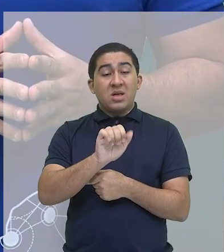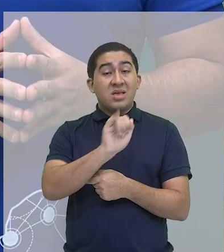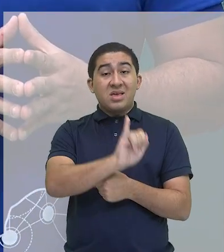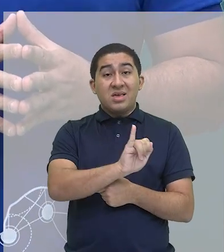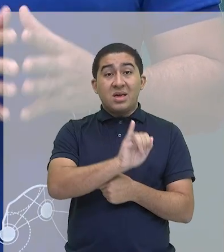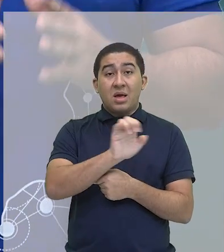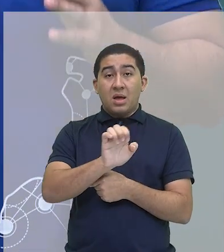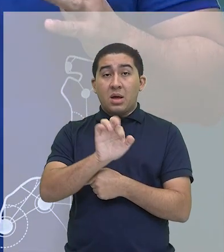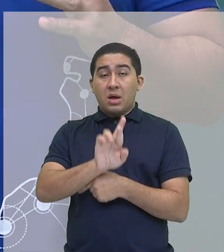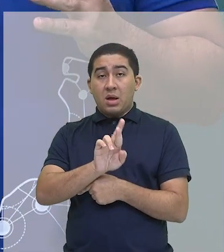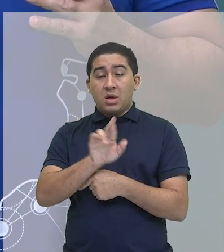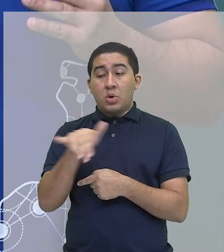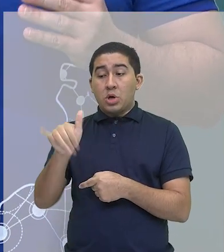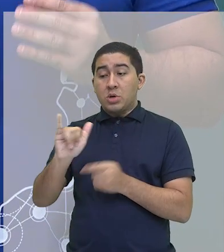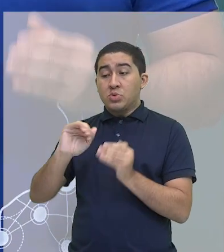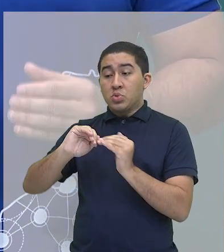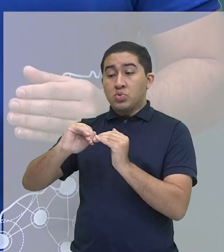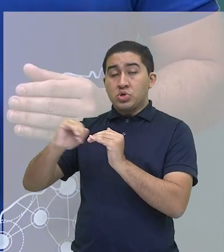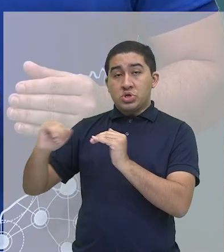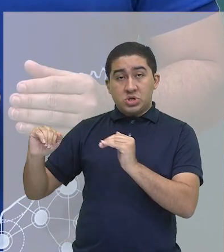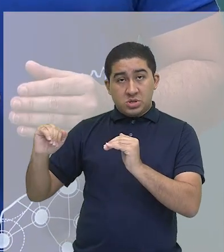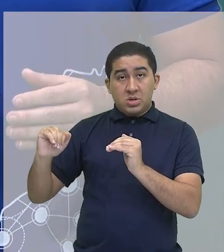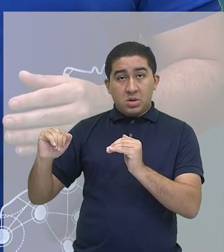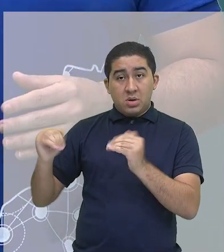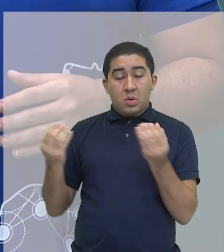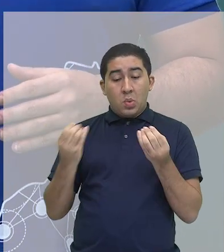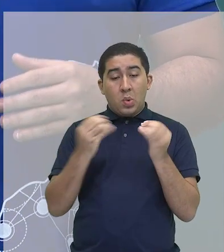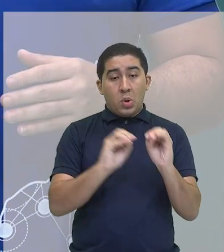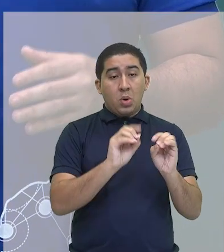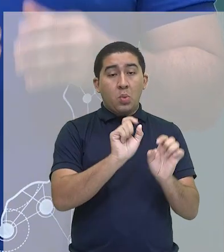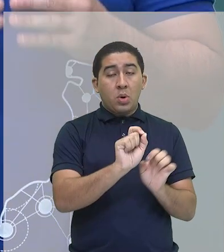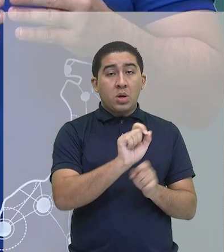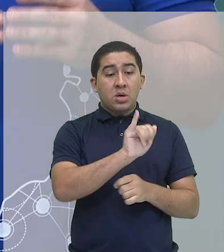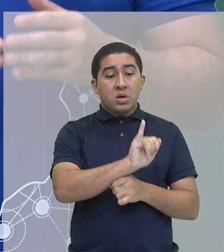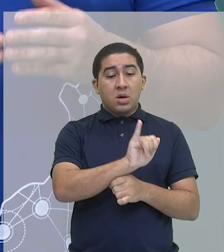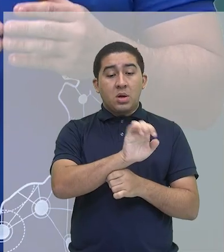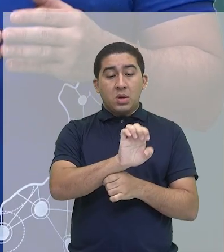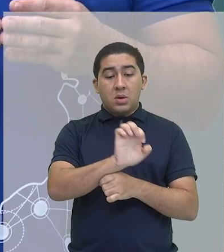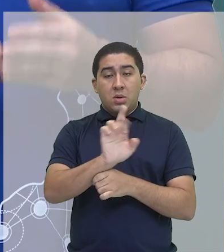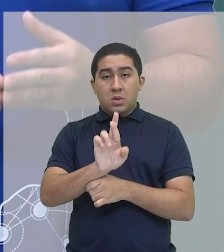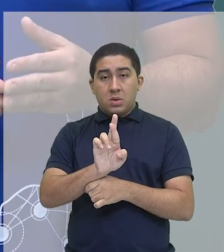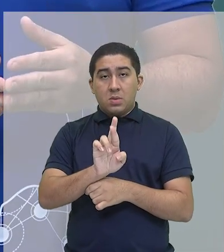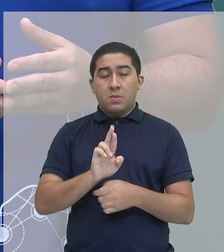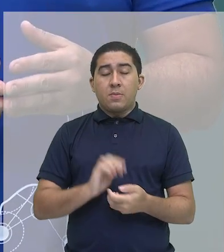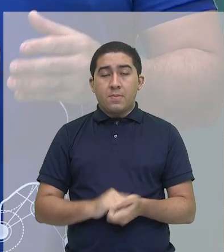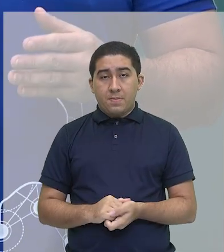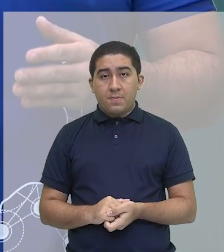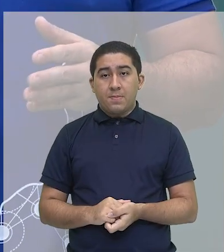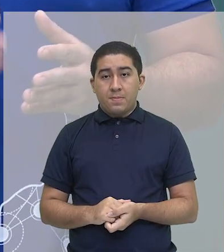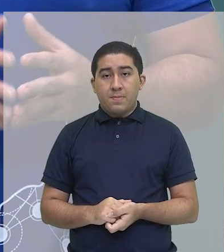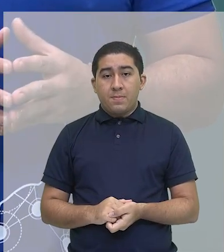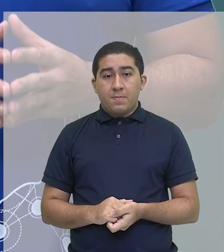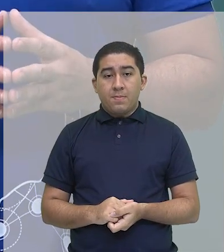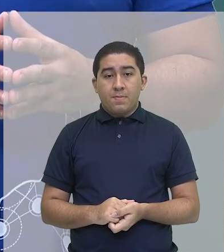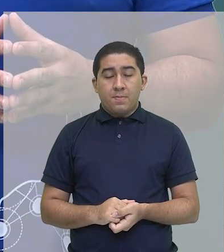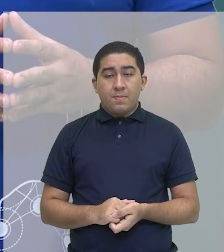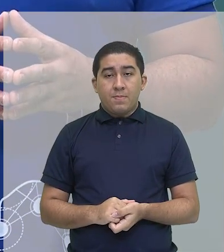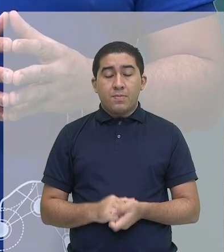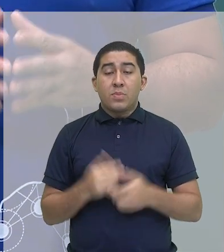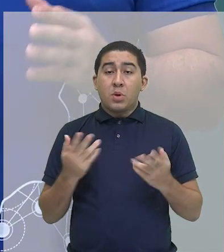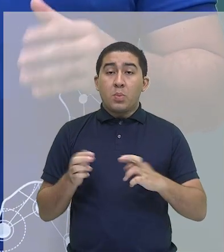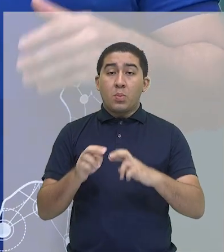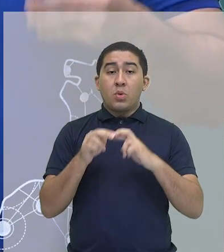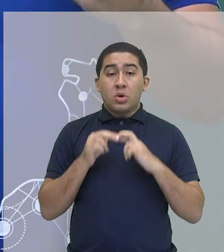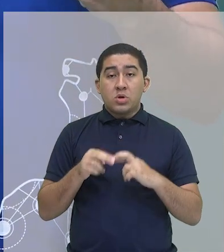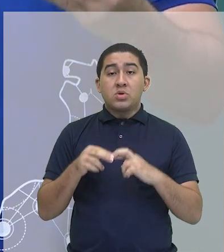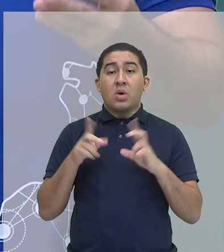IER, ok? Eu retiro o Y e adiciono IER. Assim, eu vou falar